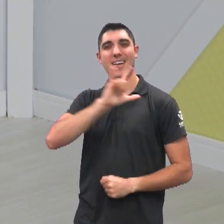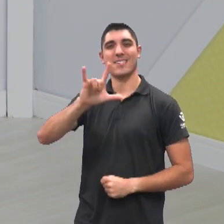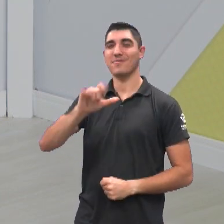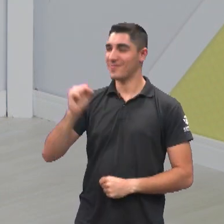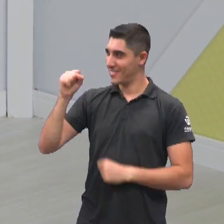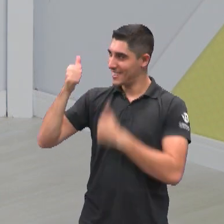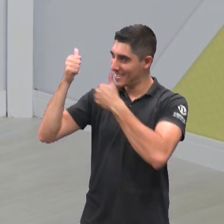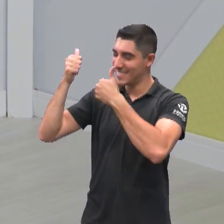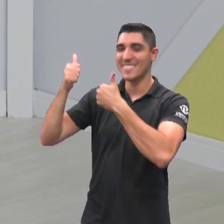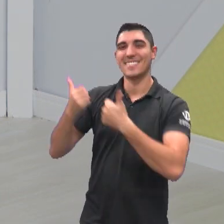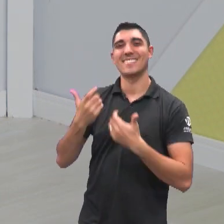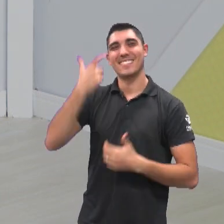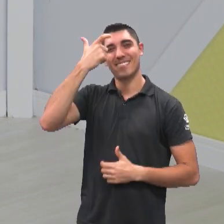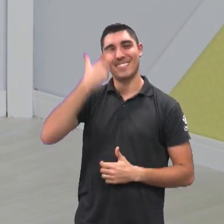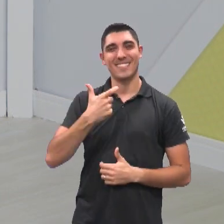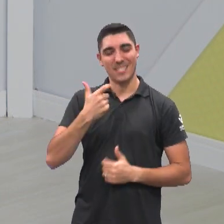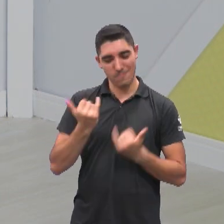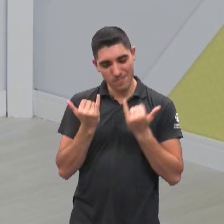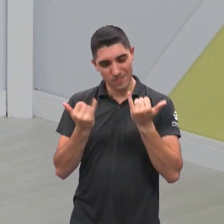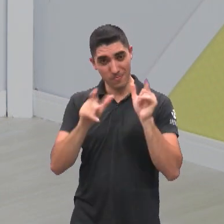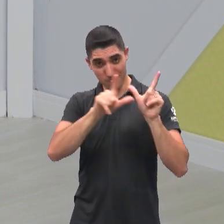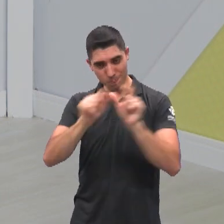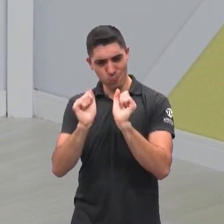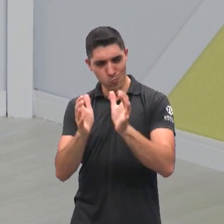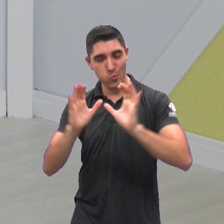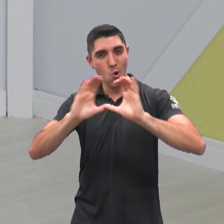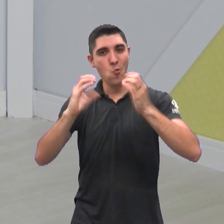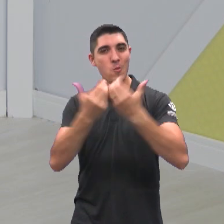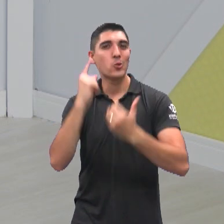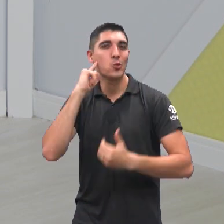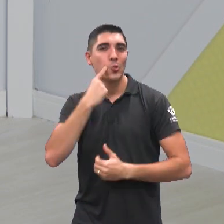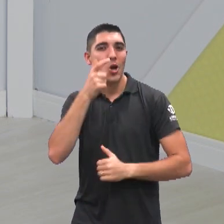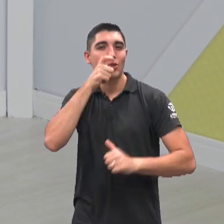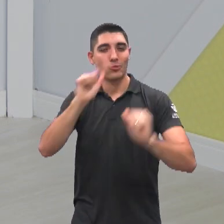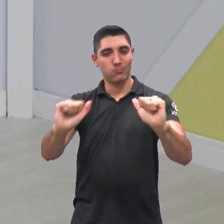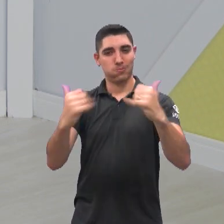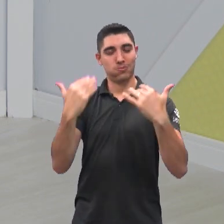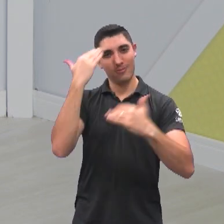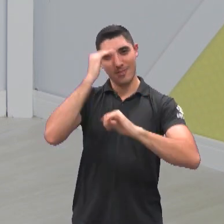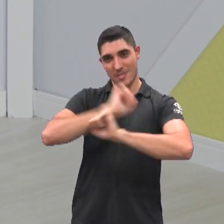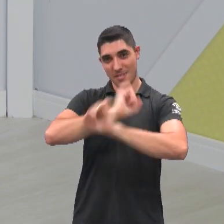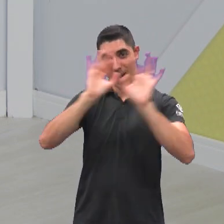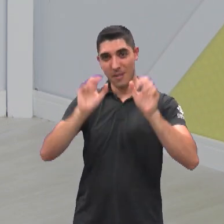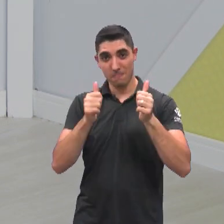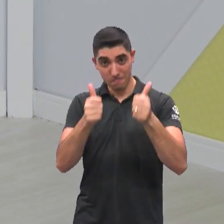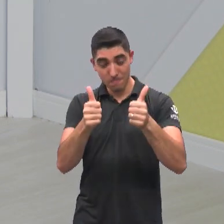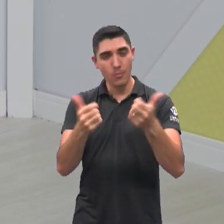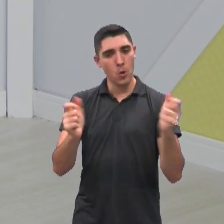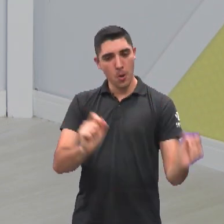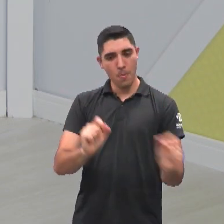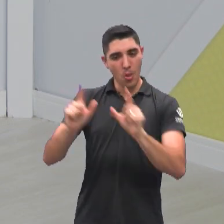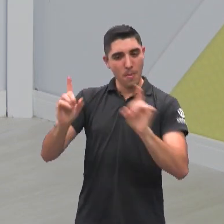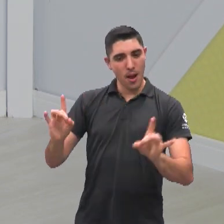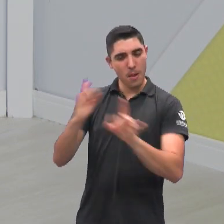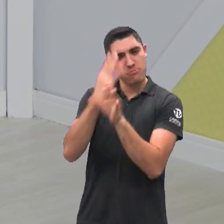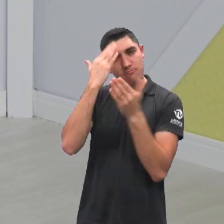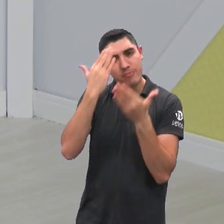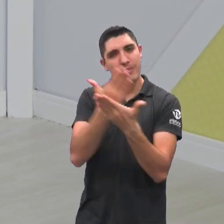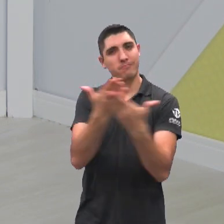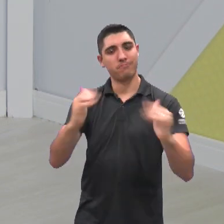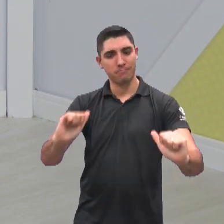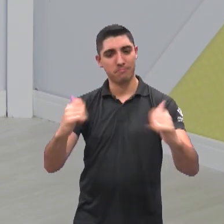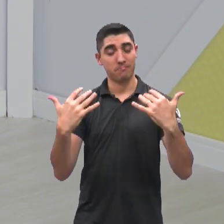abraço, Luizão, sempre levando a informação para a comunidade surda que acompanha o nosso Hora do Esporte. A gente vai chegando ao final do programa de hoje, agradecendo a sua audiência, a